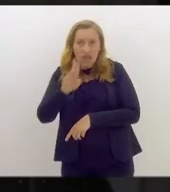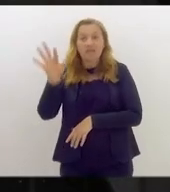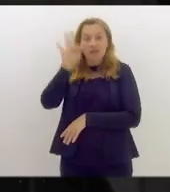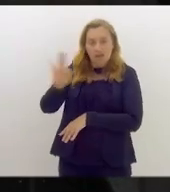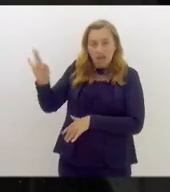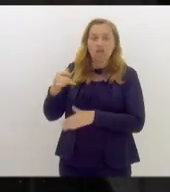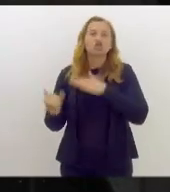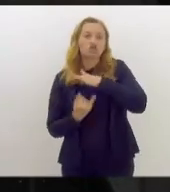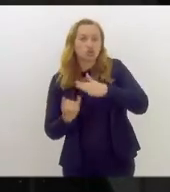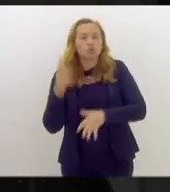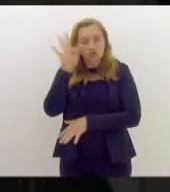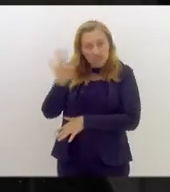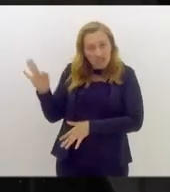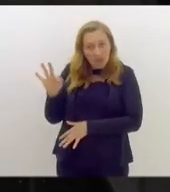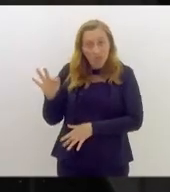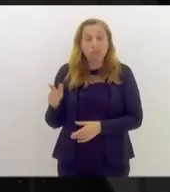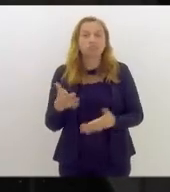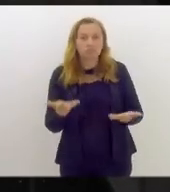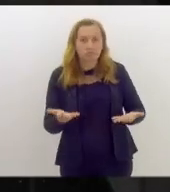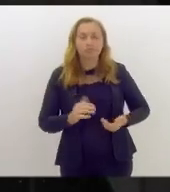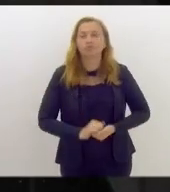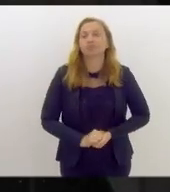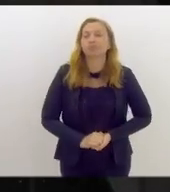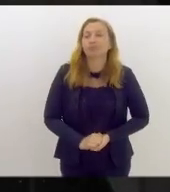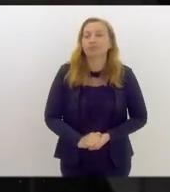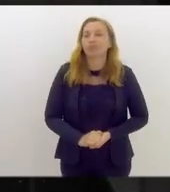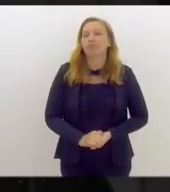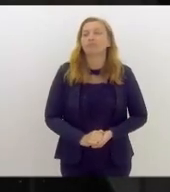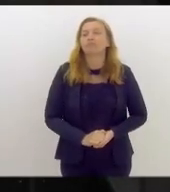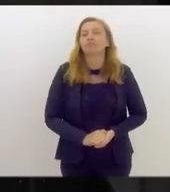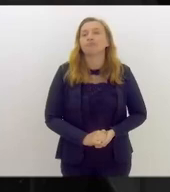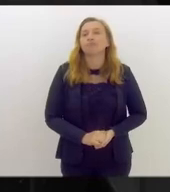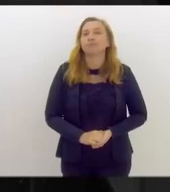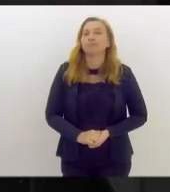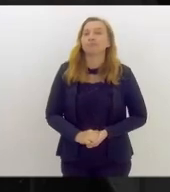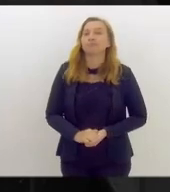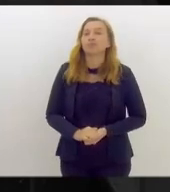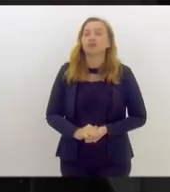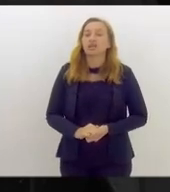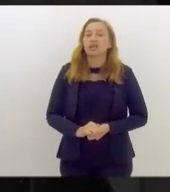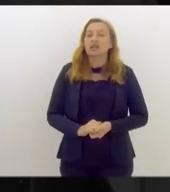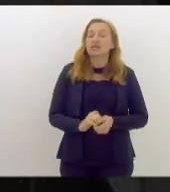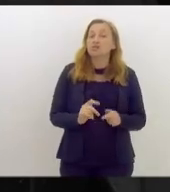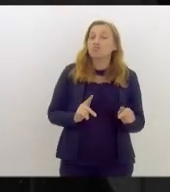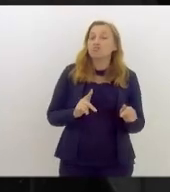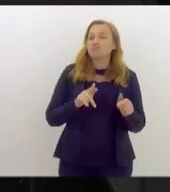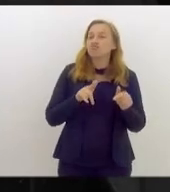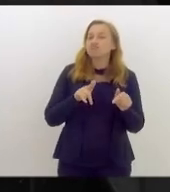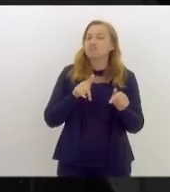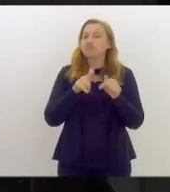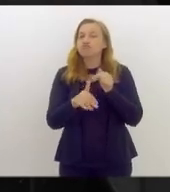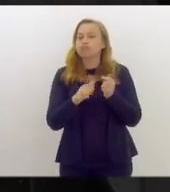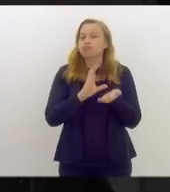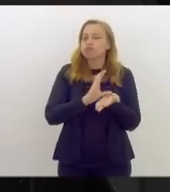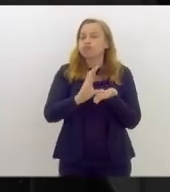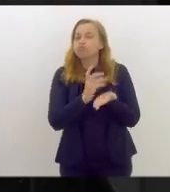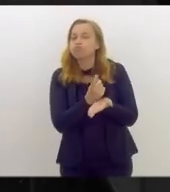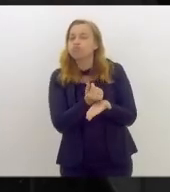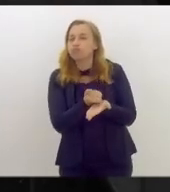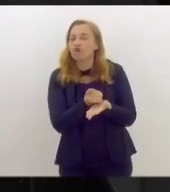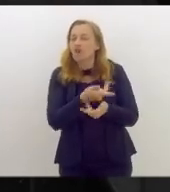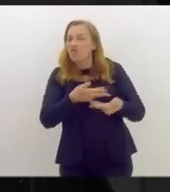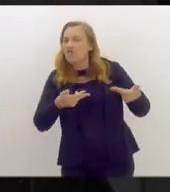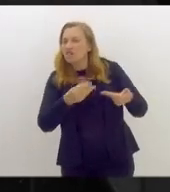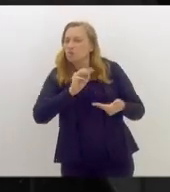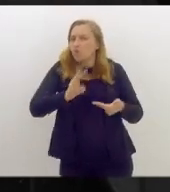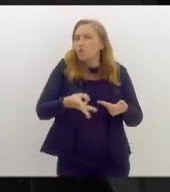os institutos federais né inclusive nessa nessa esse corte de recursos né algumas centenas de milhões de reais